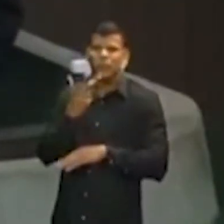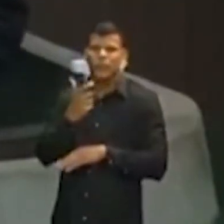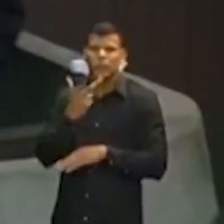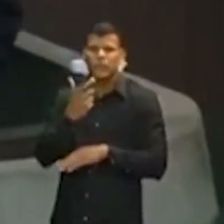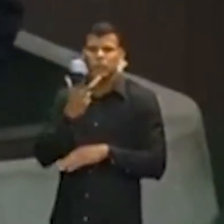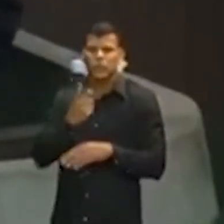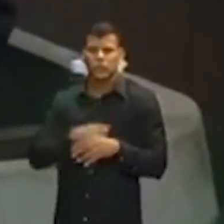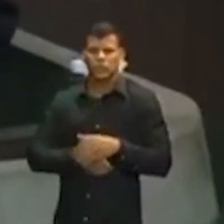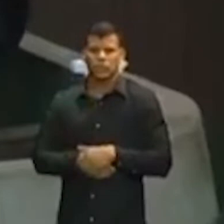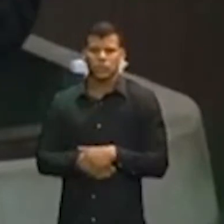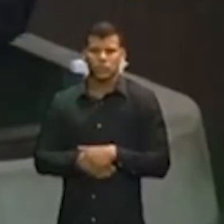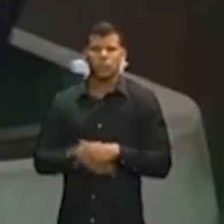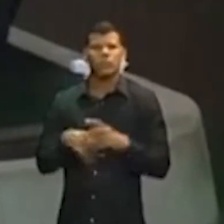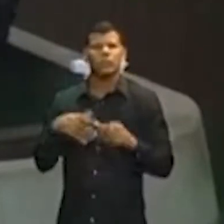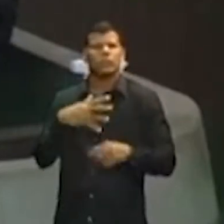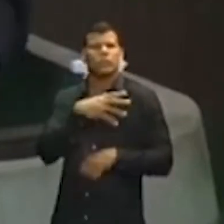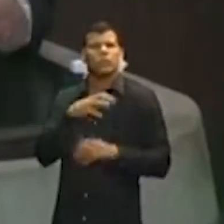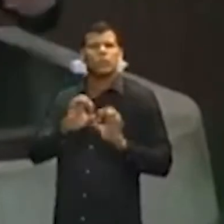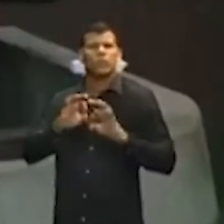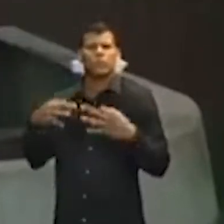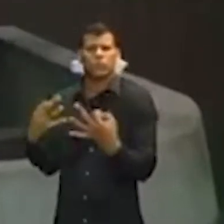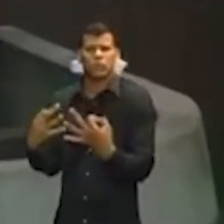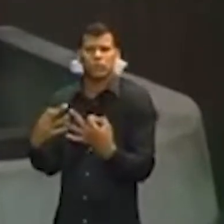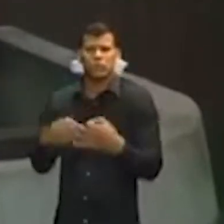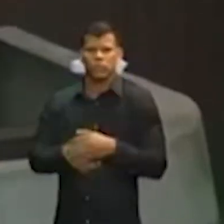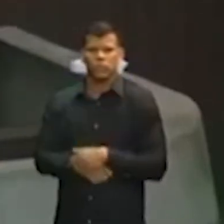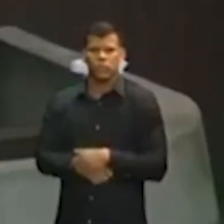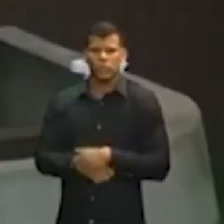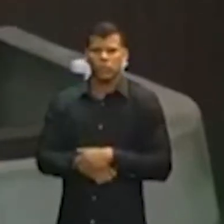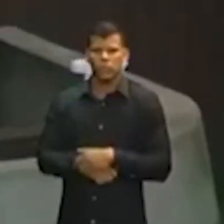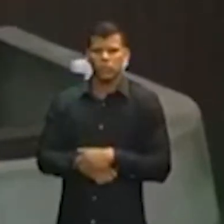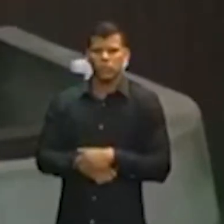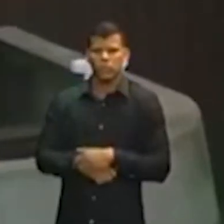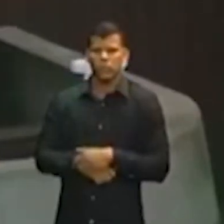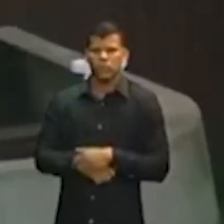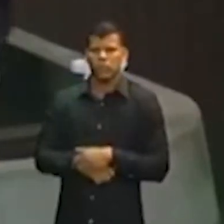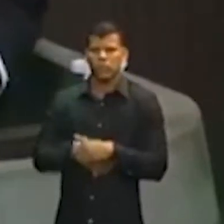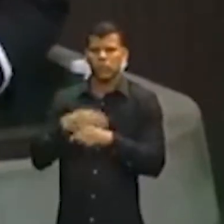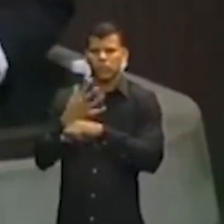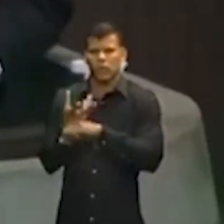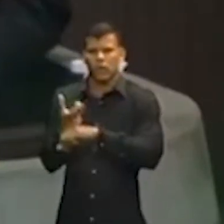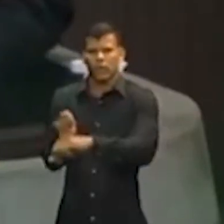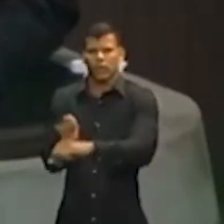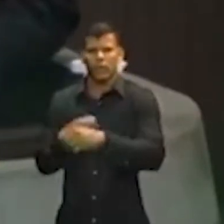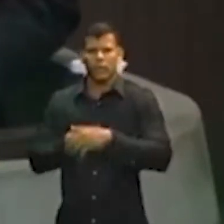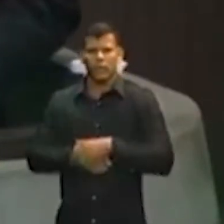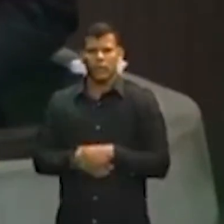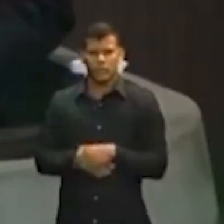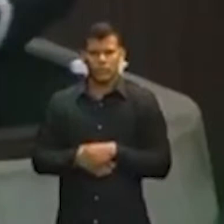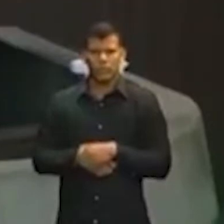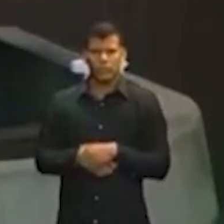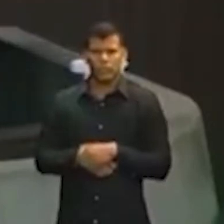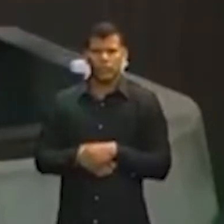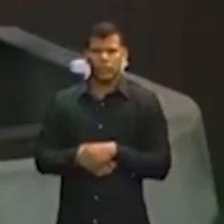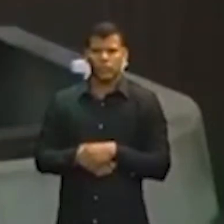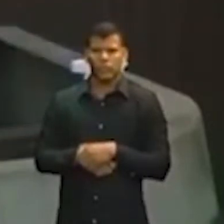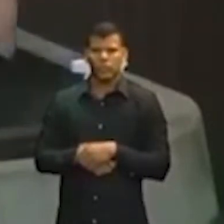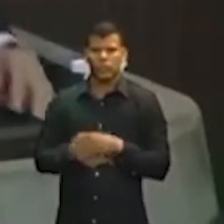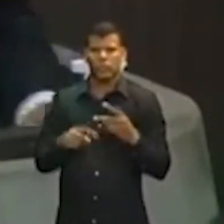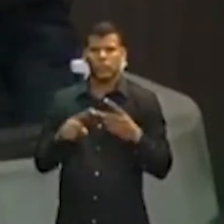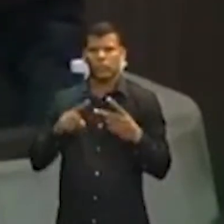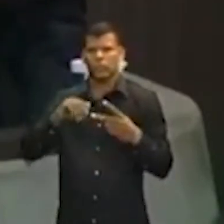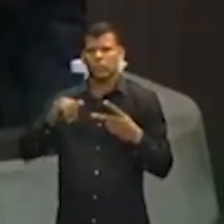família, entendeu? Que está aí, vai já estourar a bronca do centro de eventos, estourou do Castelão, estourou